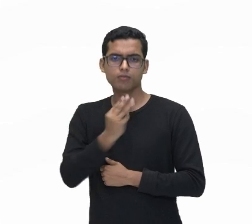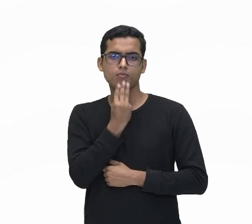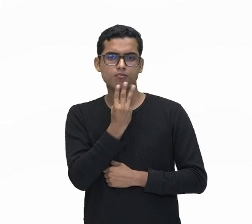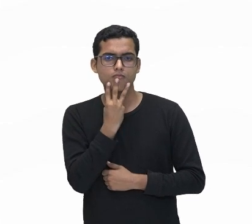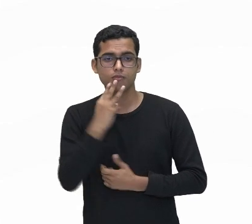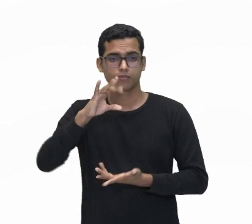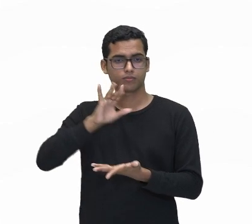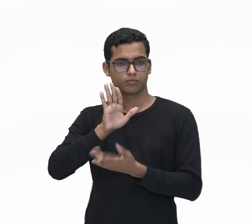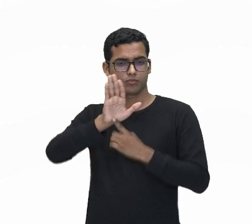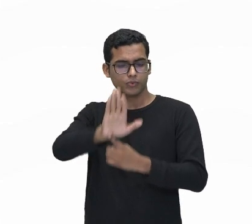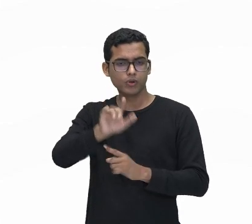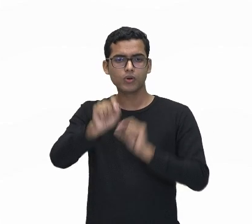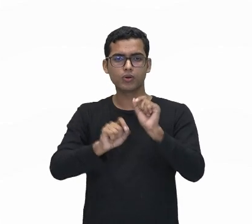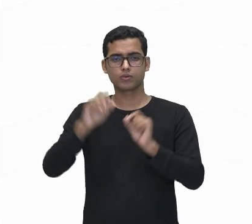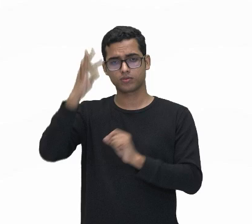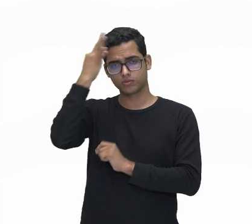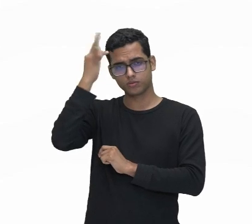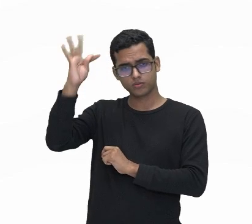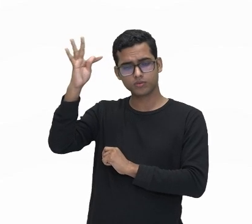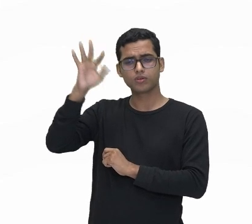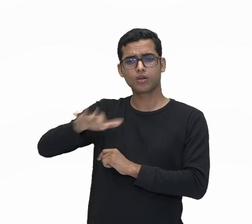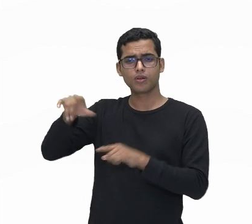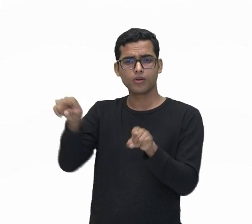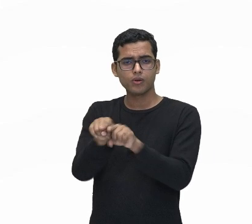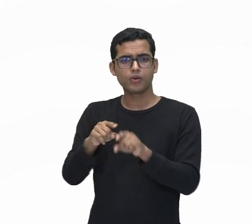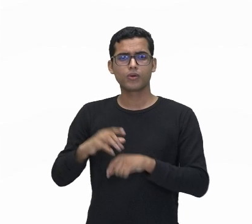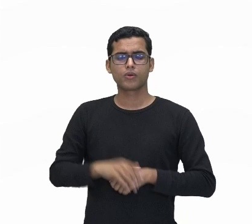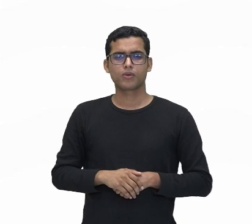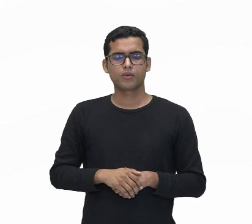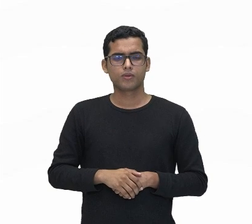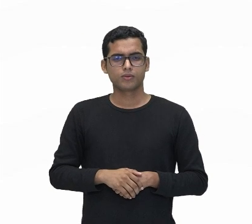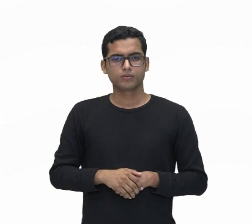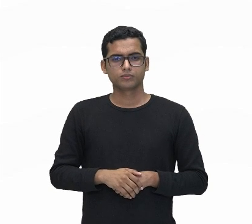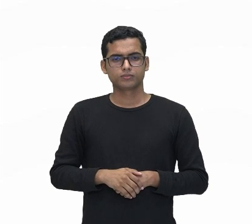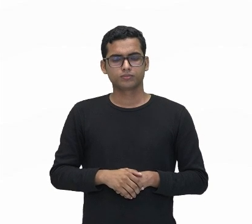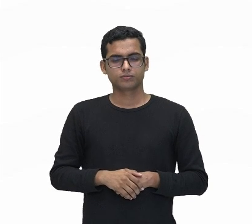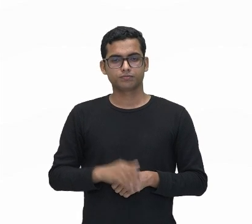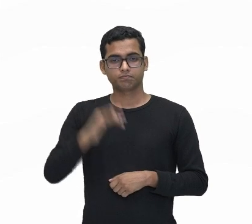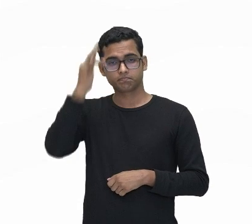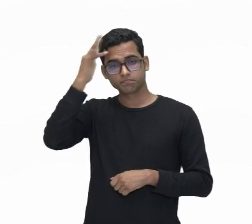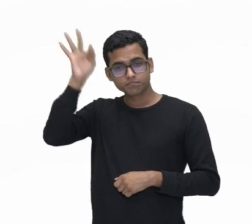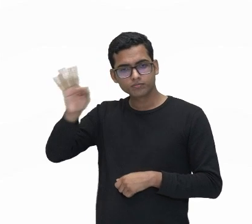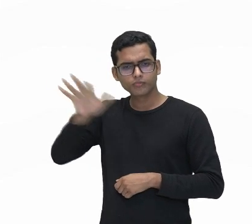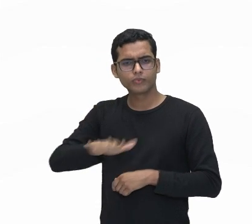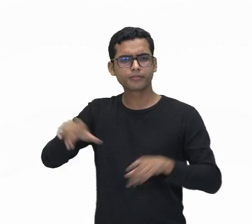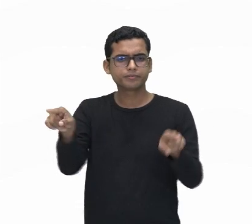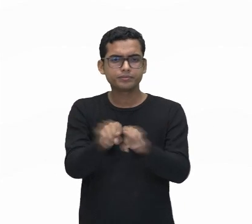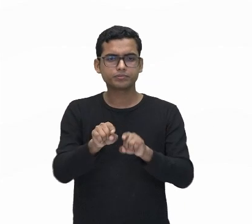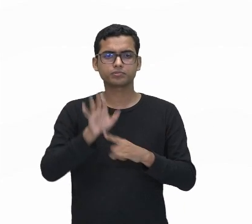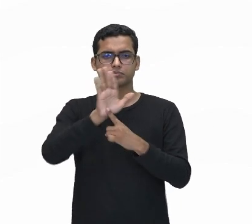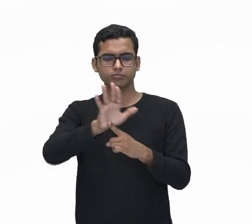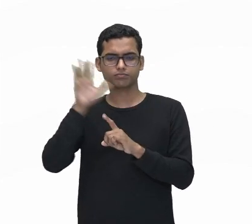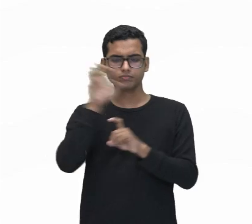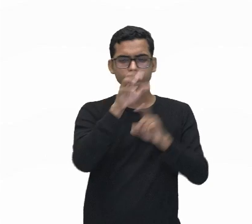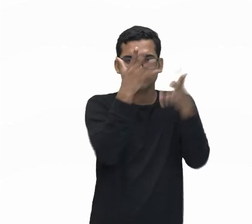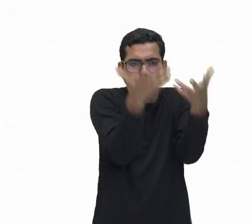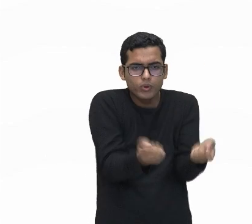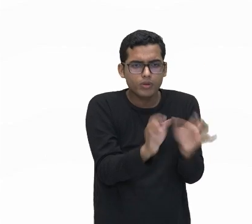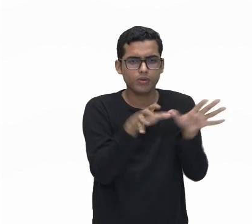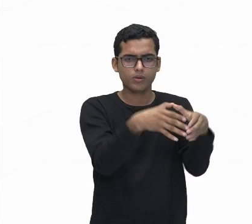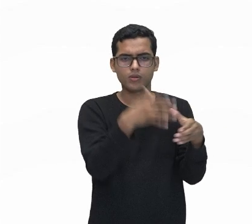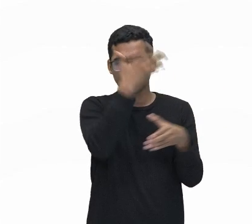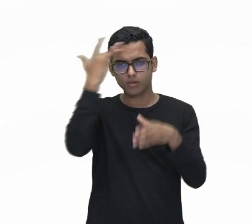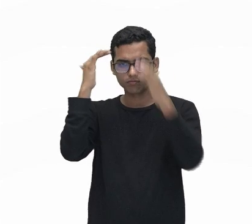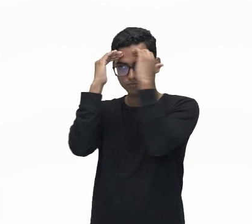são legítimas quando a influência exercida é aceita por aqueles